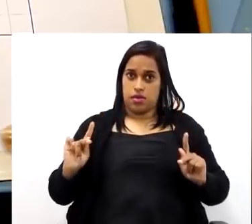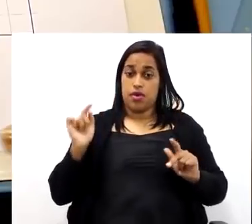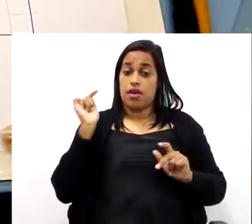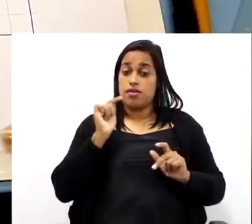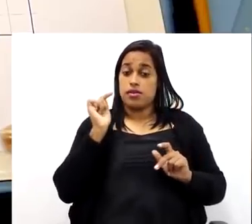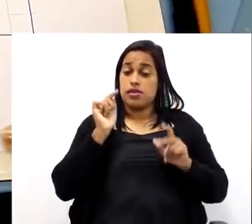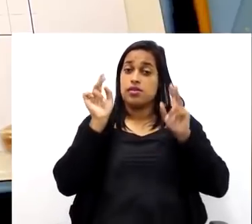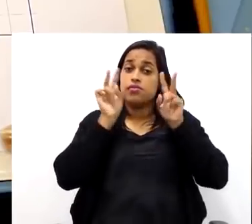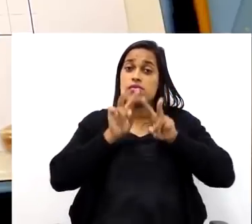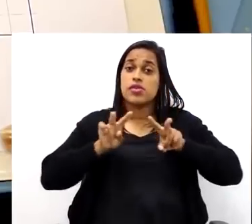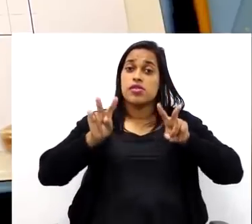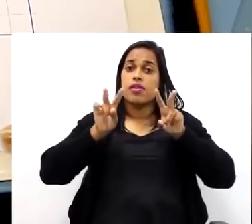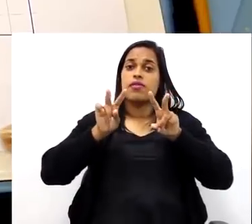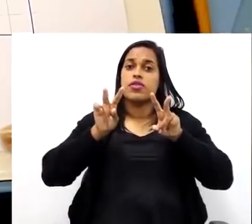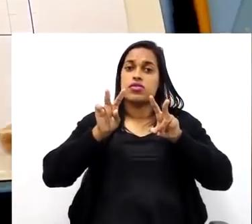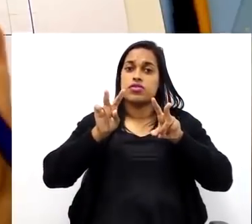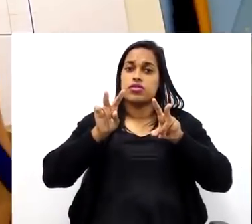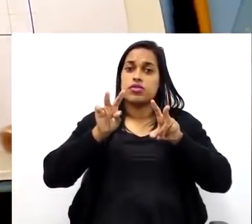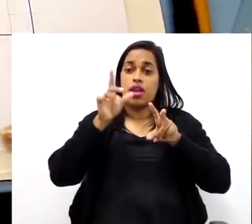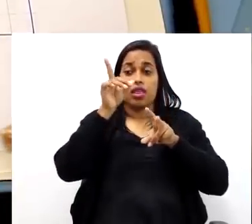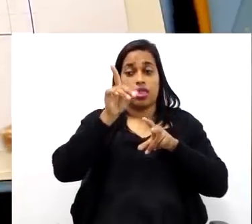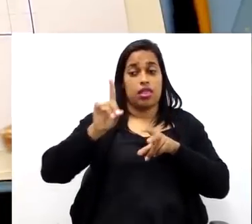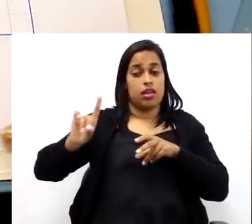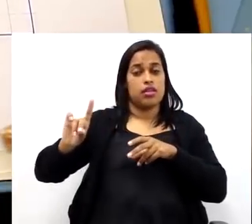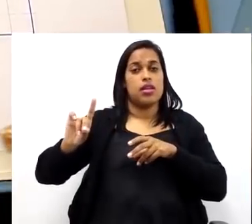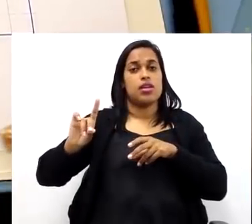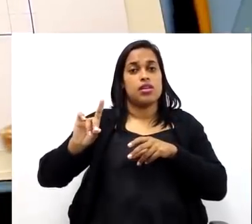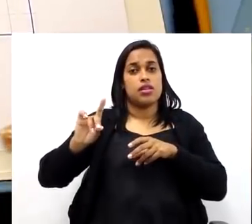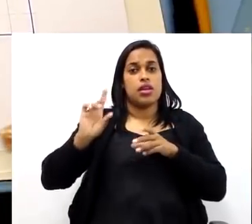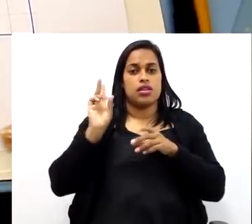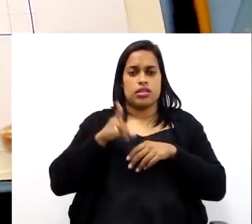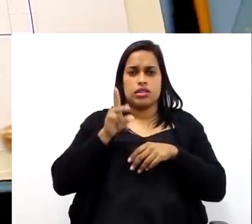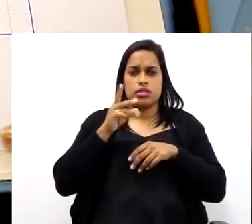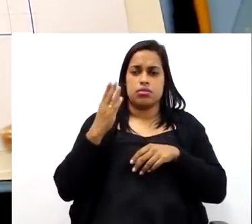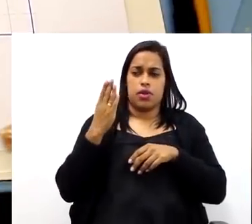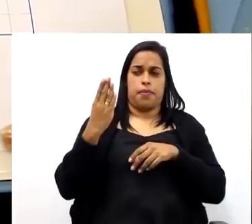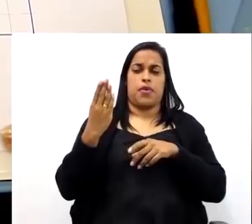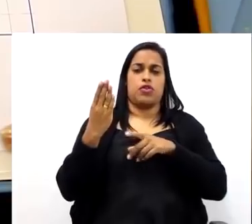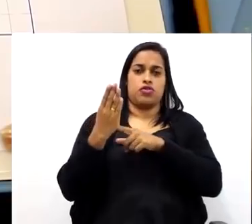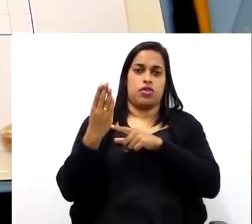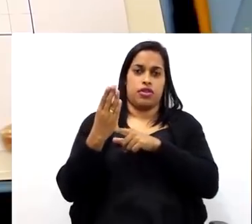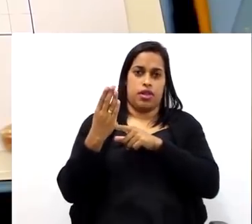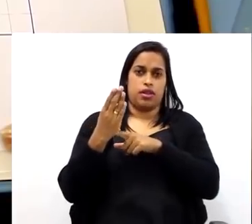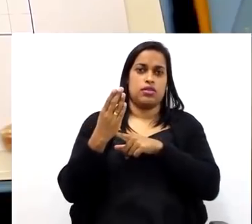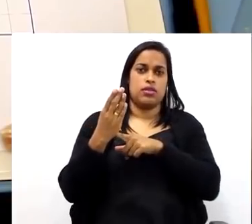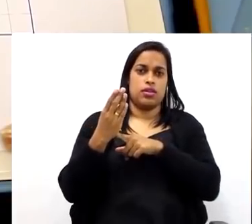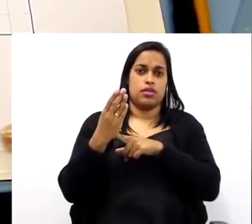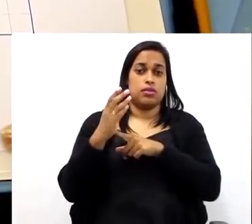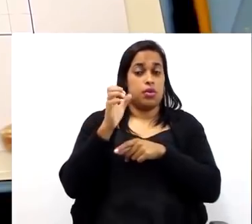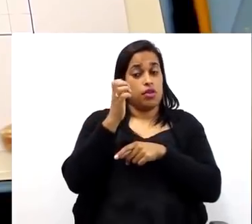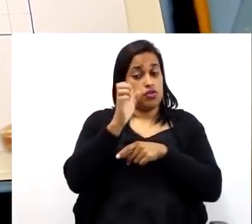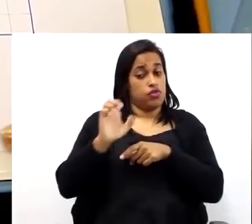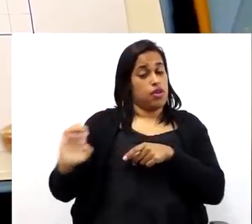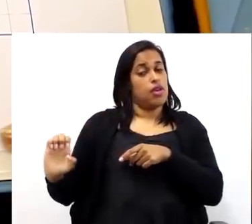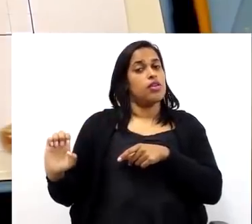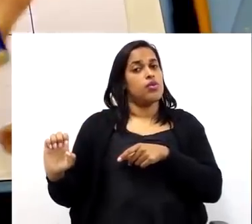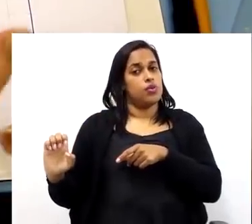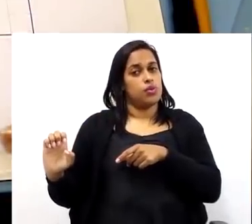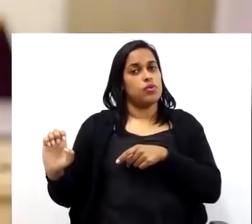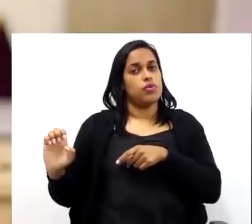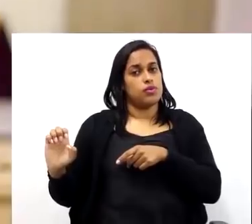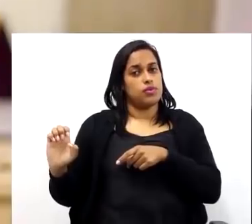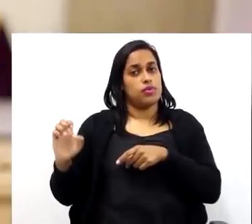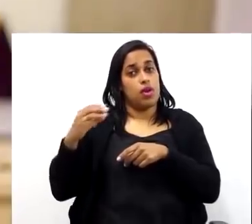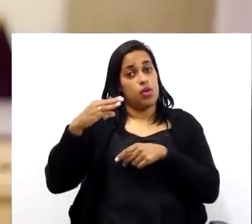E essa é a minha vista lateral direita que está sendo projetada aqui no meu lado esquerdo. Na verdade,